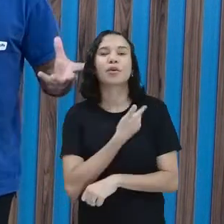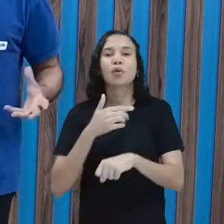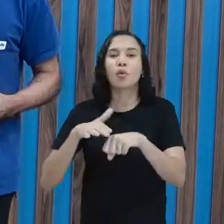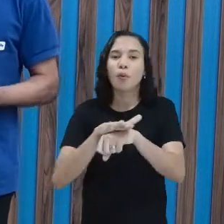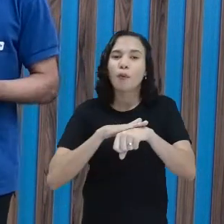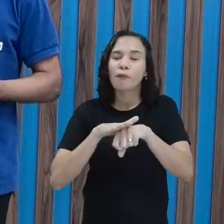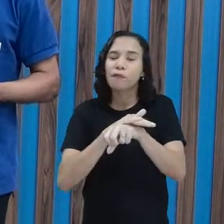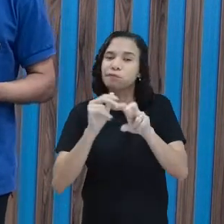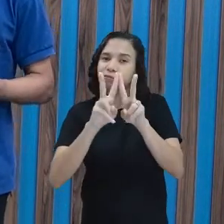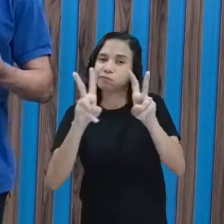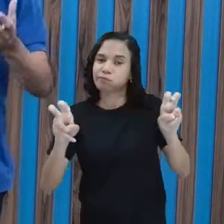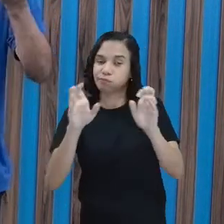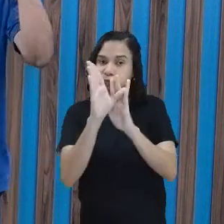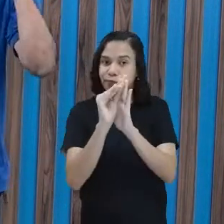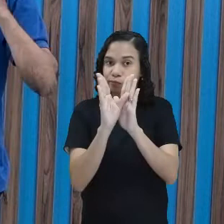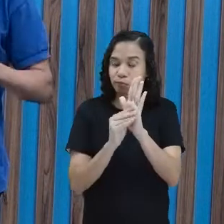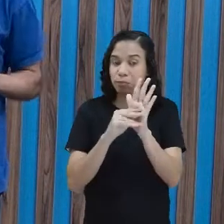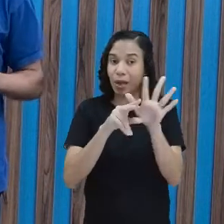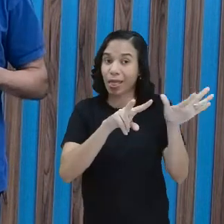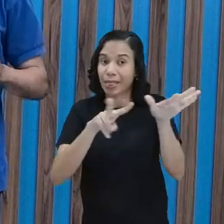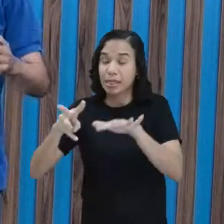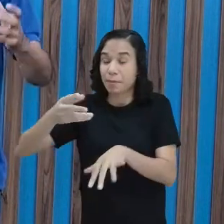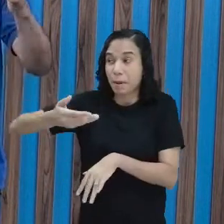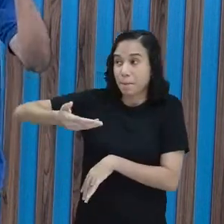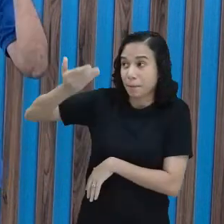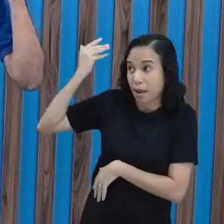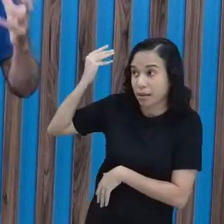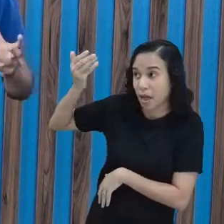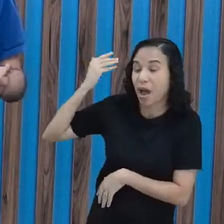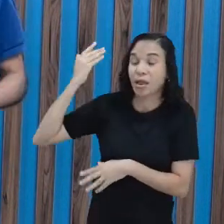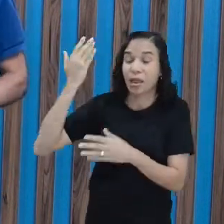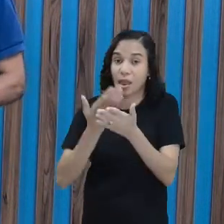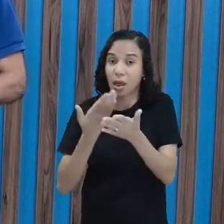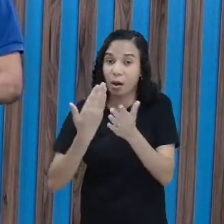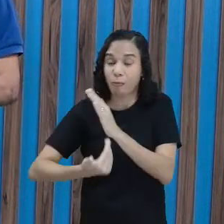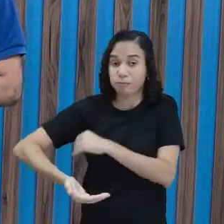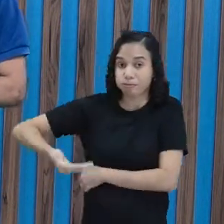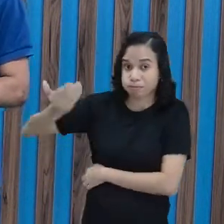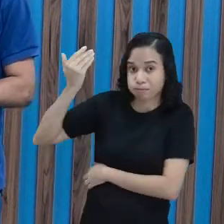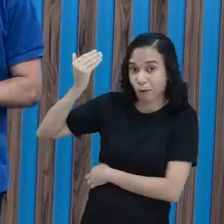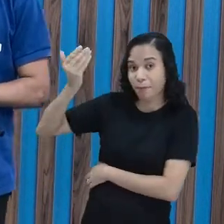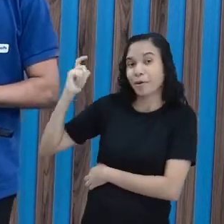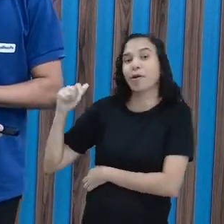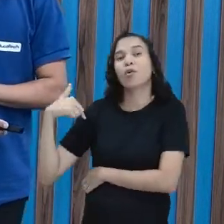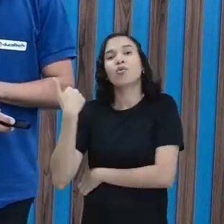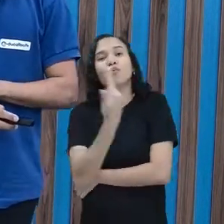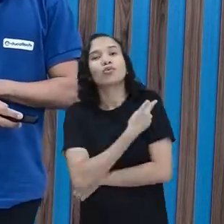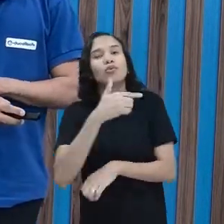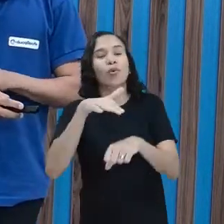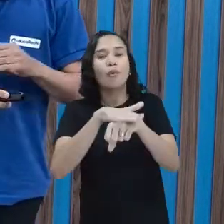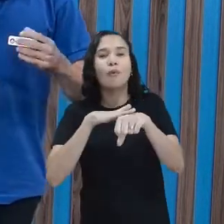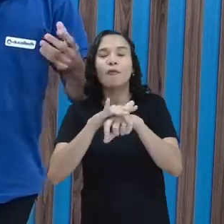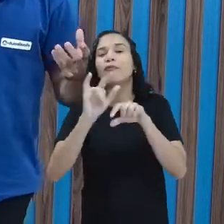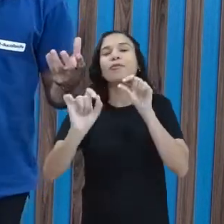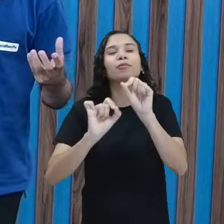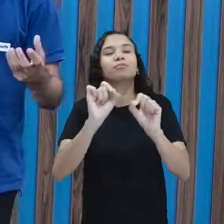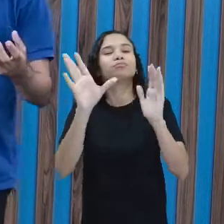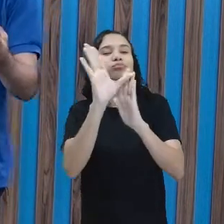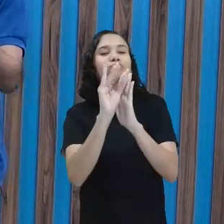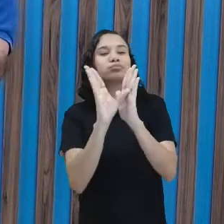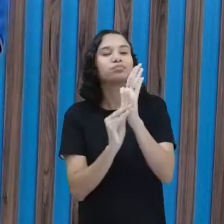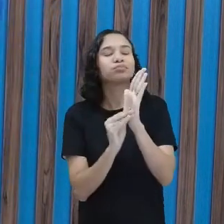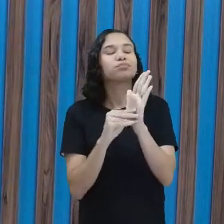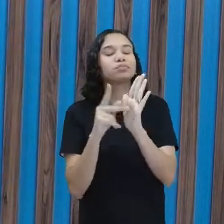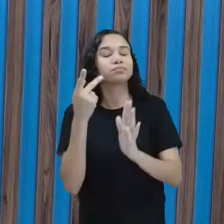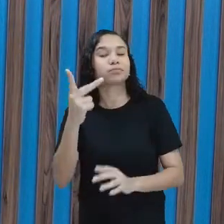hoje sobre esse conteúdo. Só que na semana passada, na aula anterior, a gente falou um pouquinho aí do nosso conteúdo.